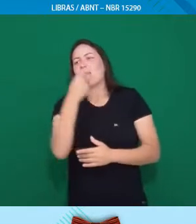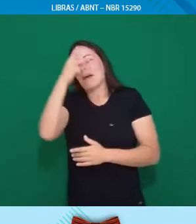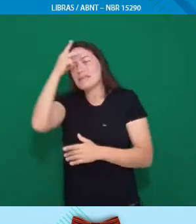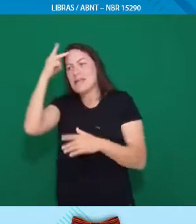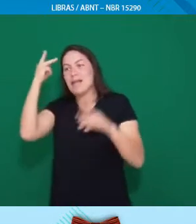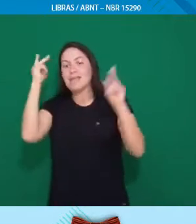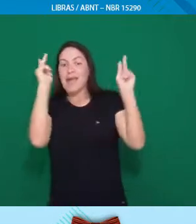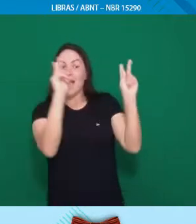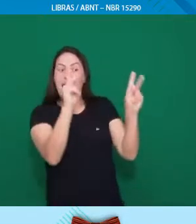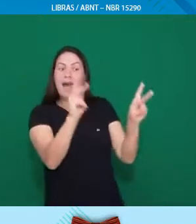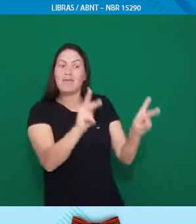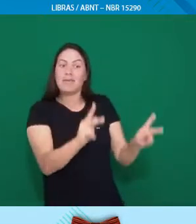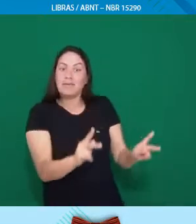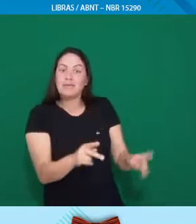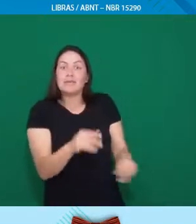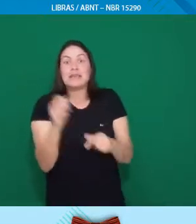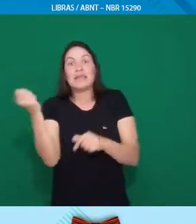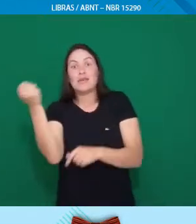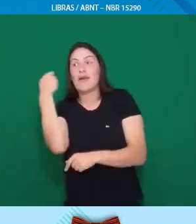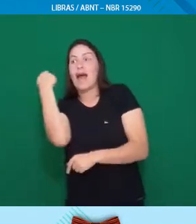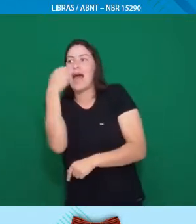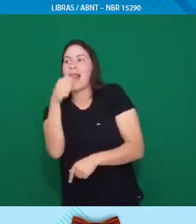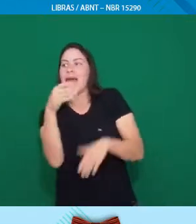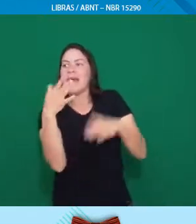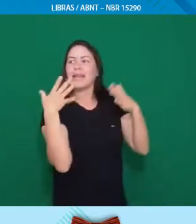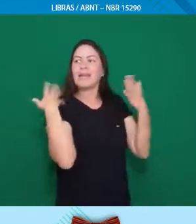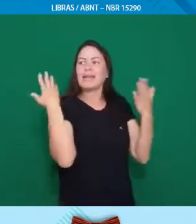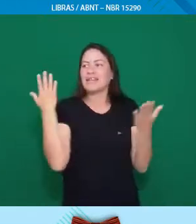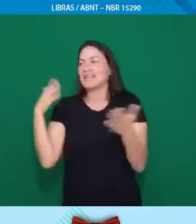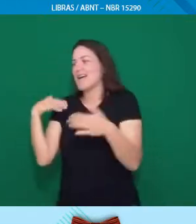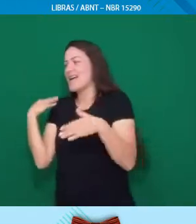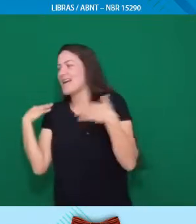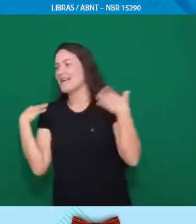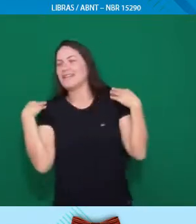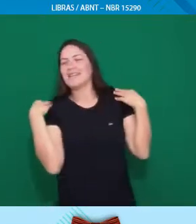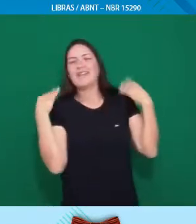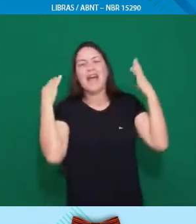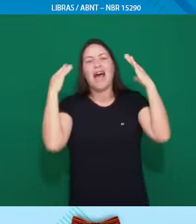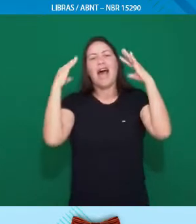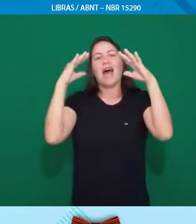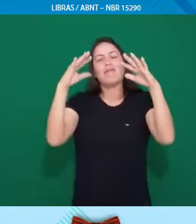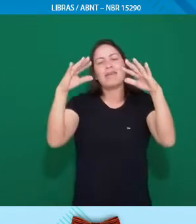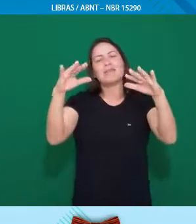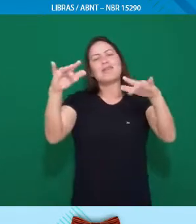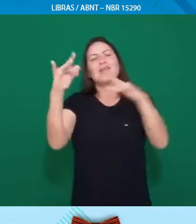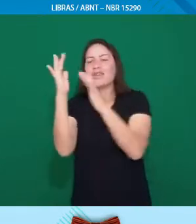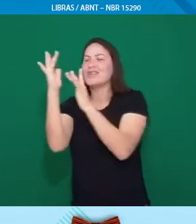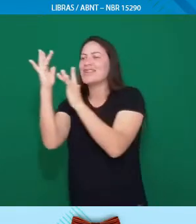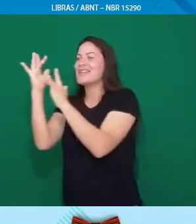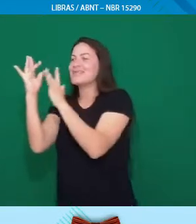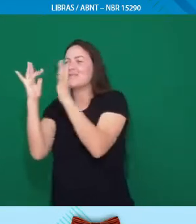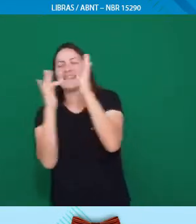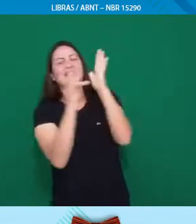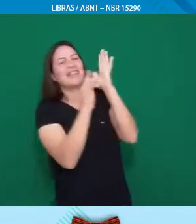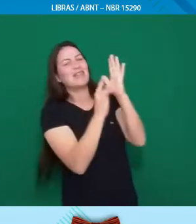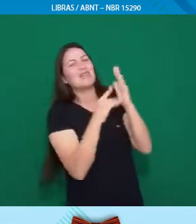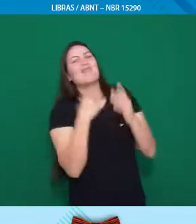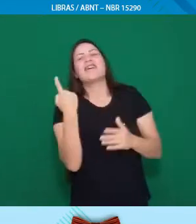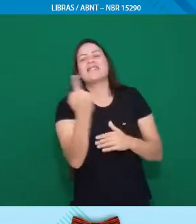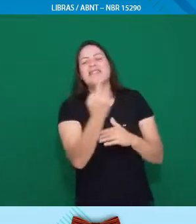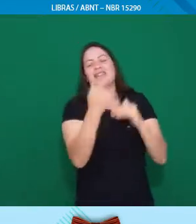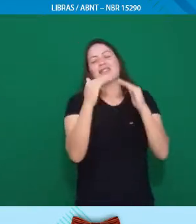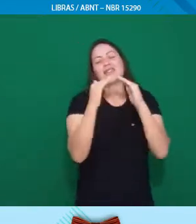paz na terra pede o sino alegre a cantar abençoe Deus menino